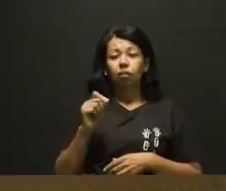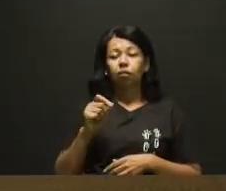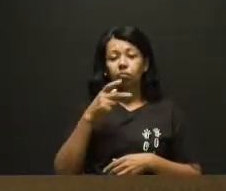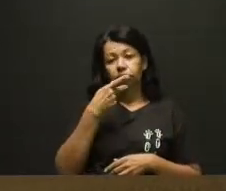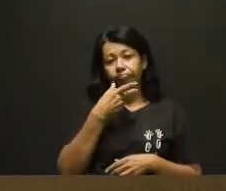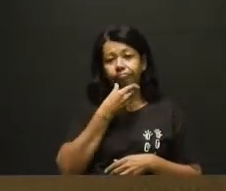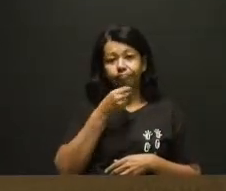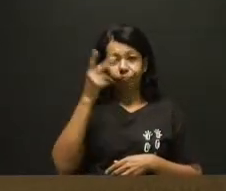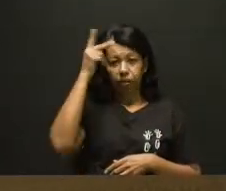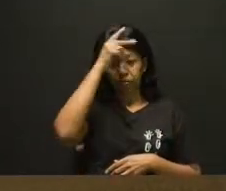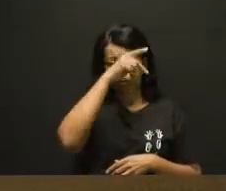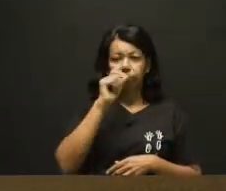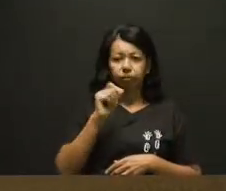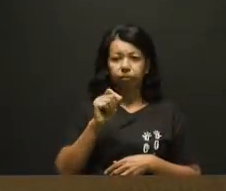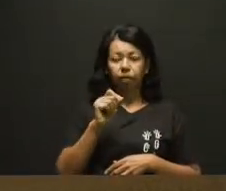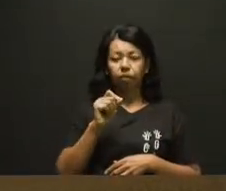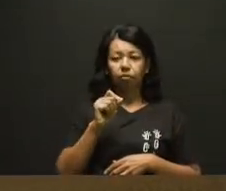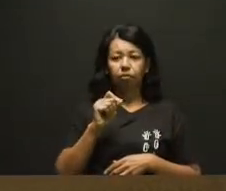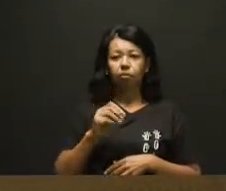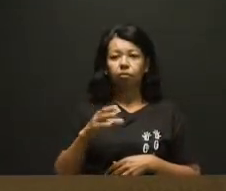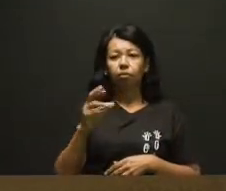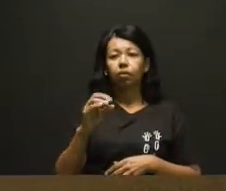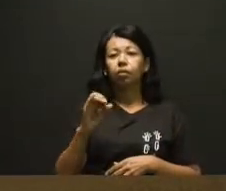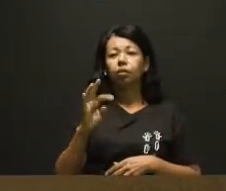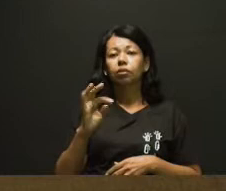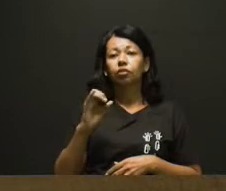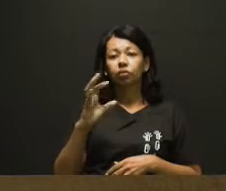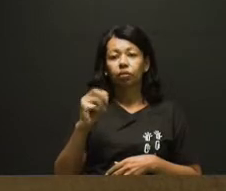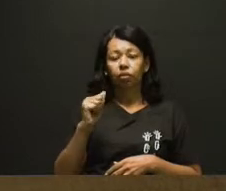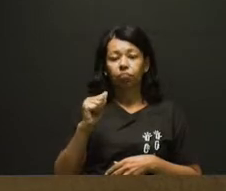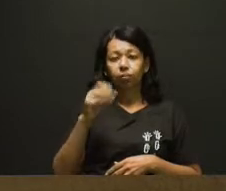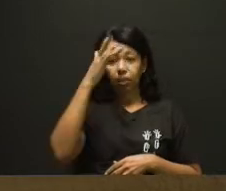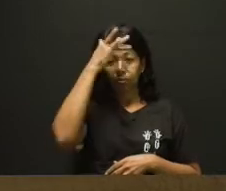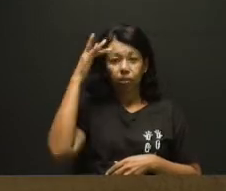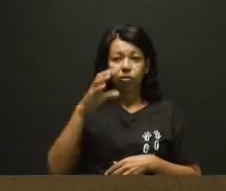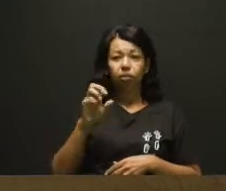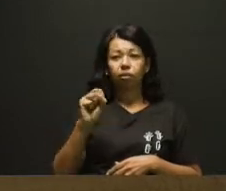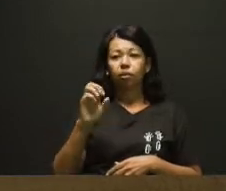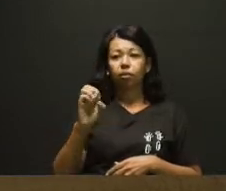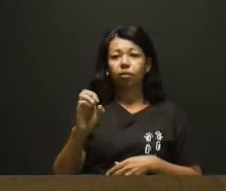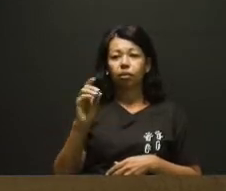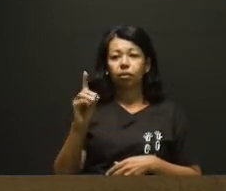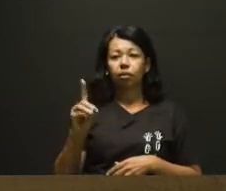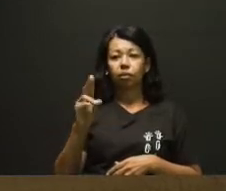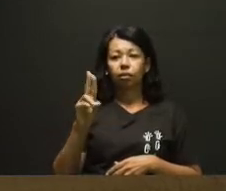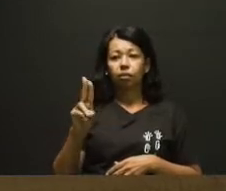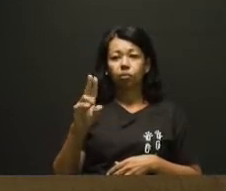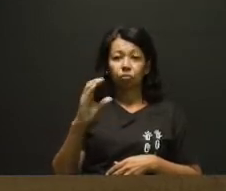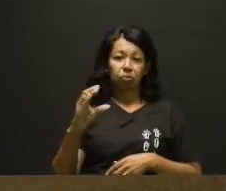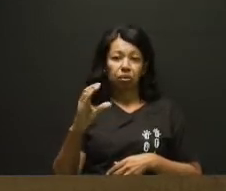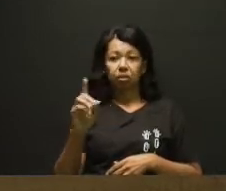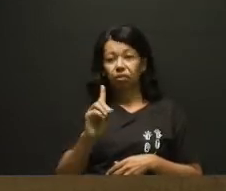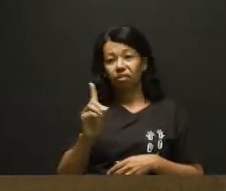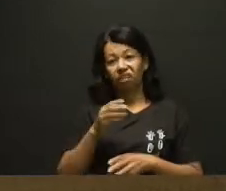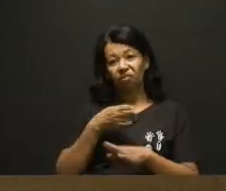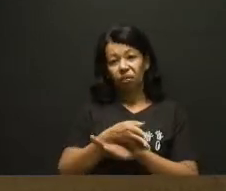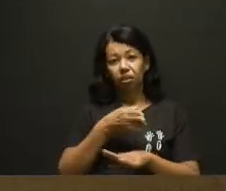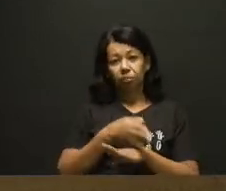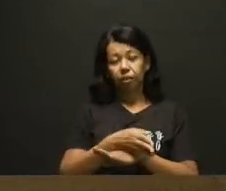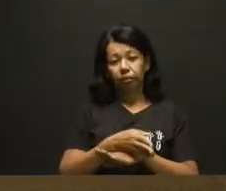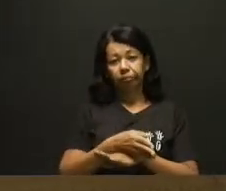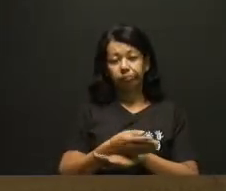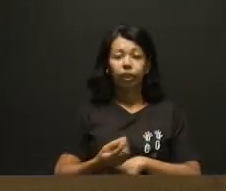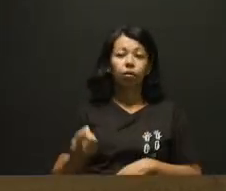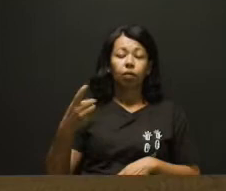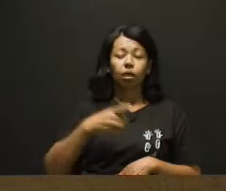é uma crítica né é um pessoal da seduc que não está participando então aqui eu faço